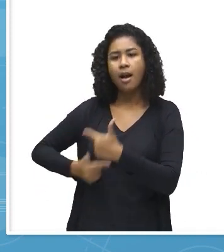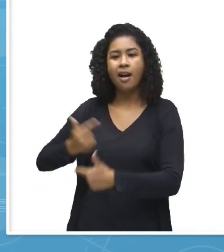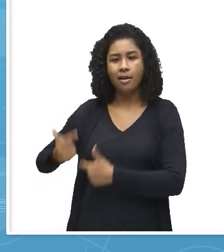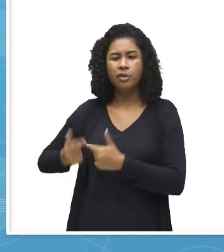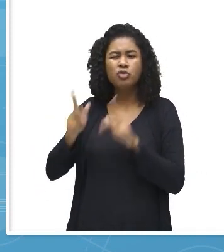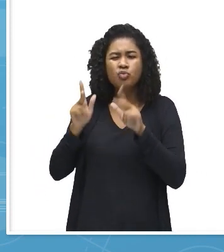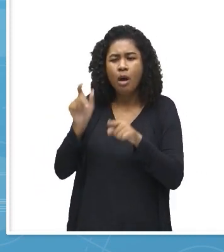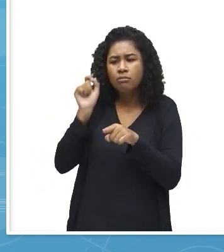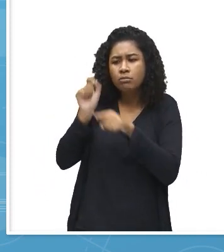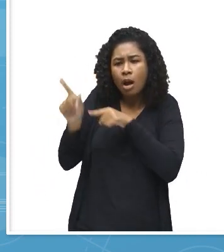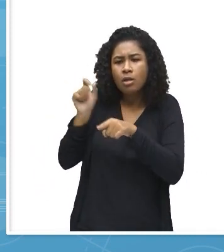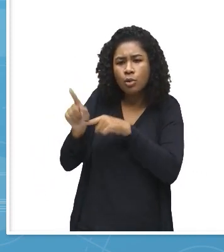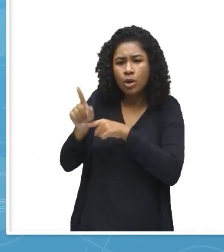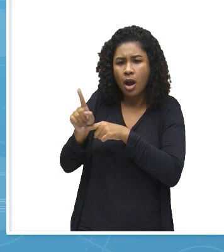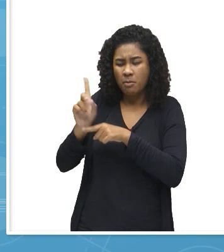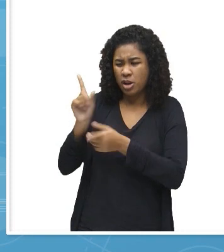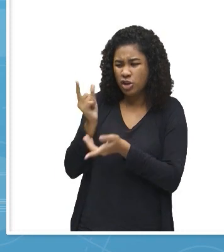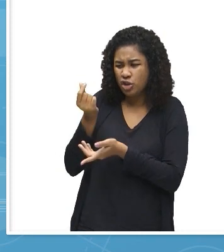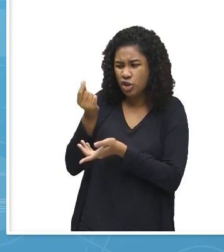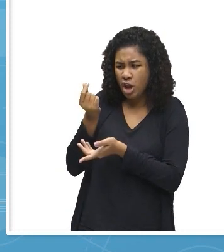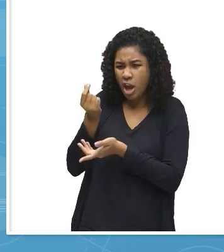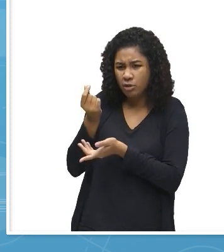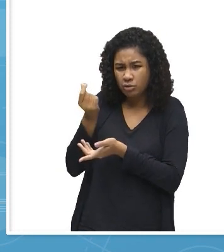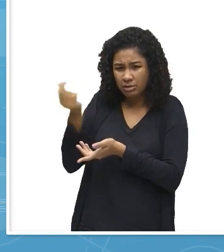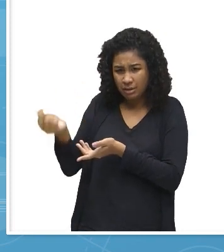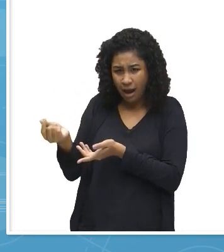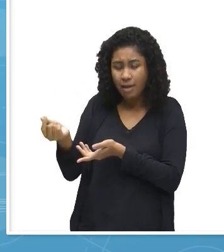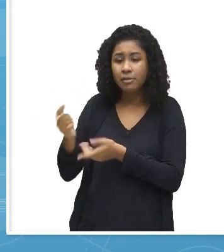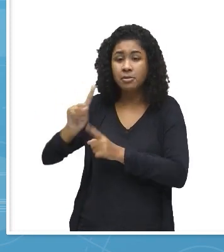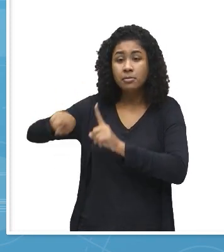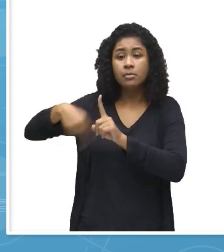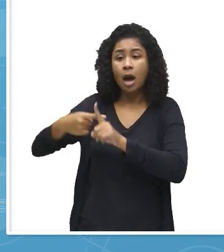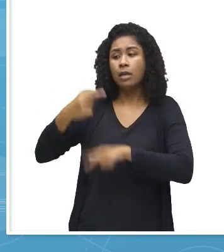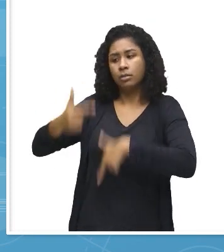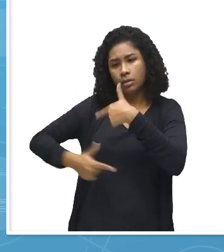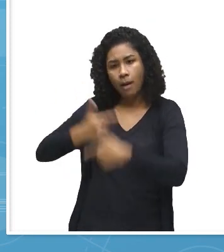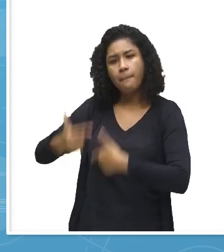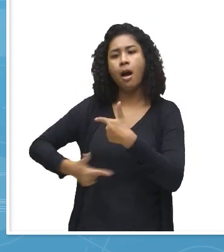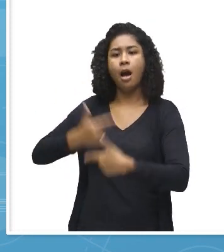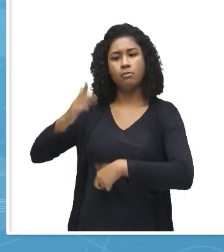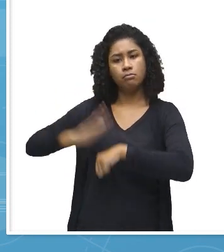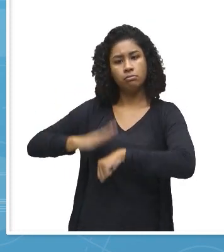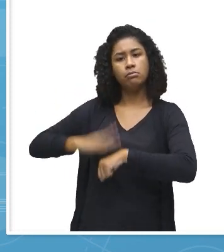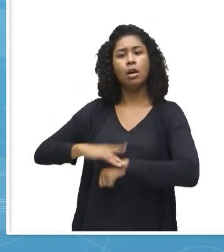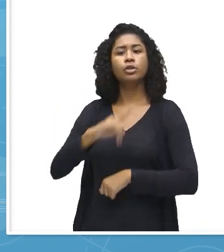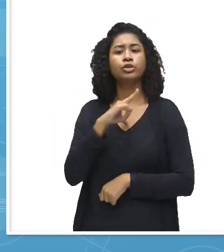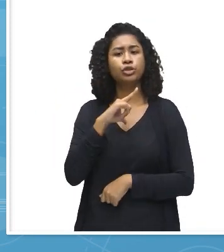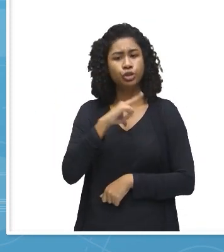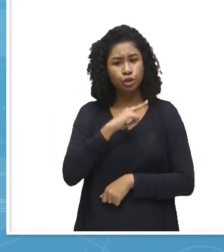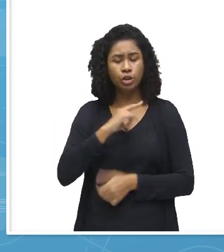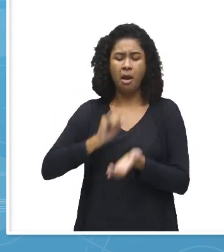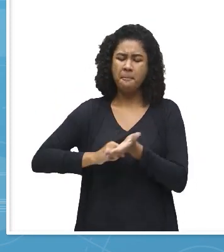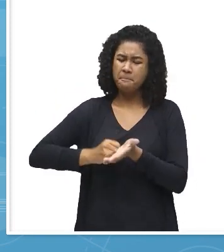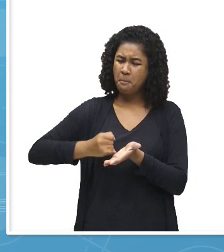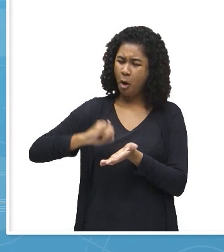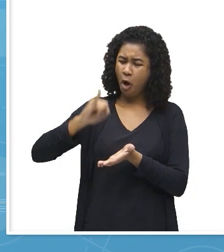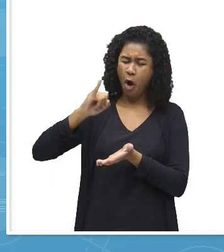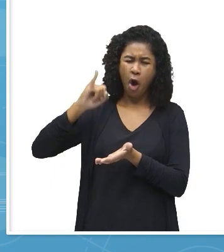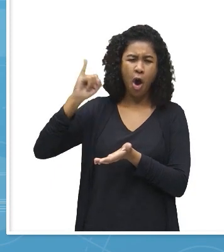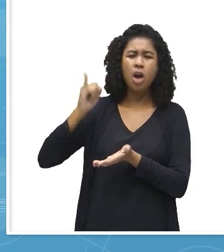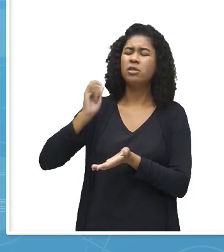serviços. Cuidava da terra ali do senhor feudal. Ele pagava